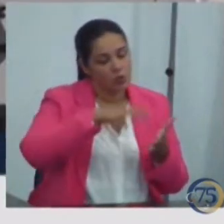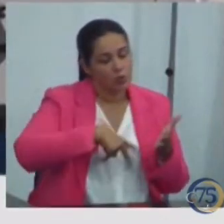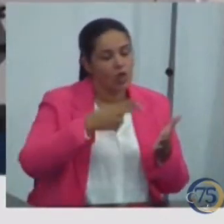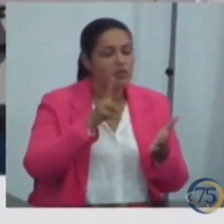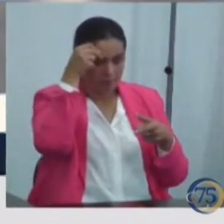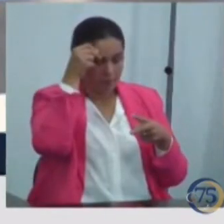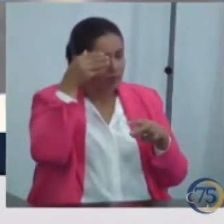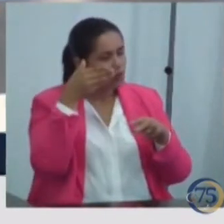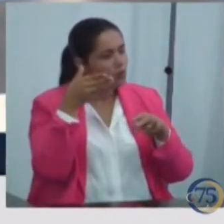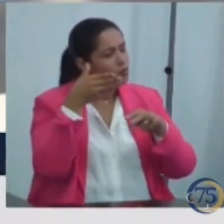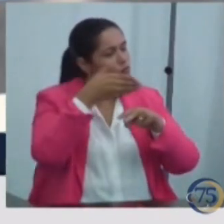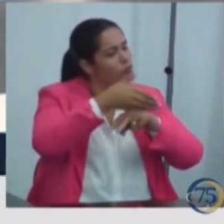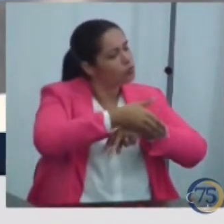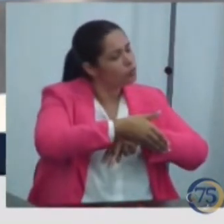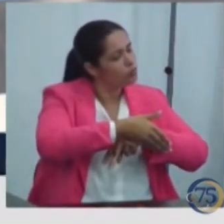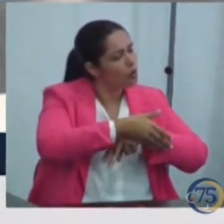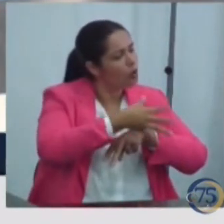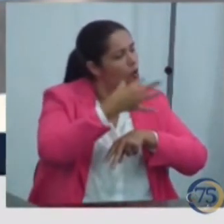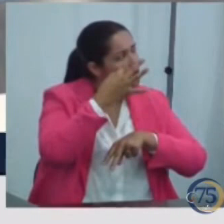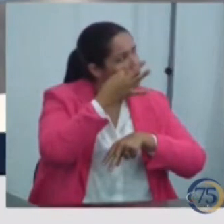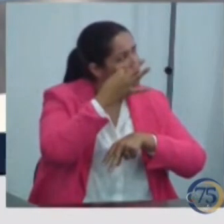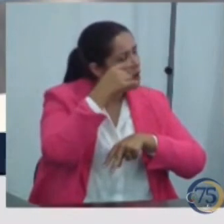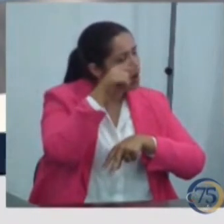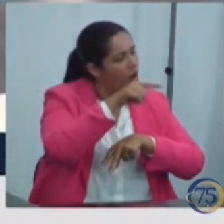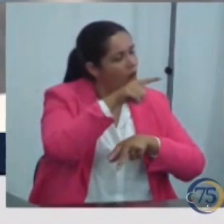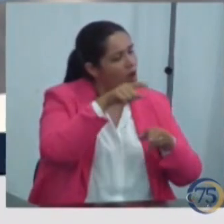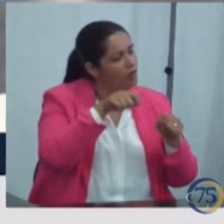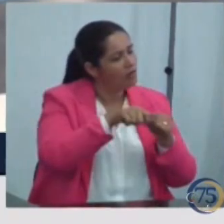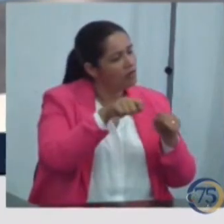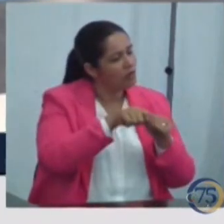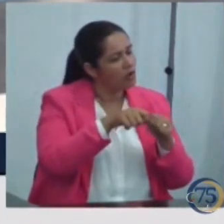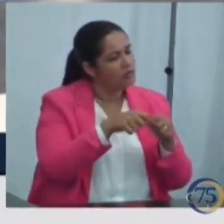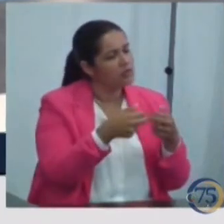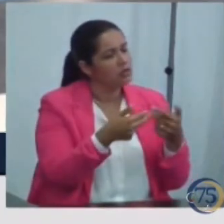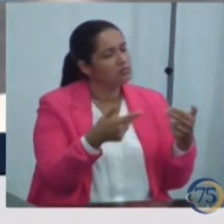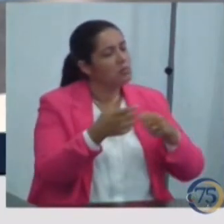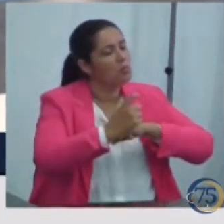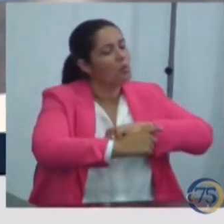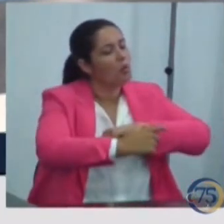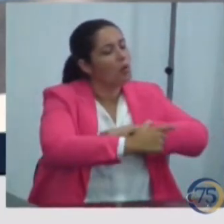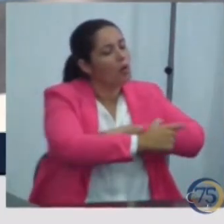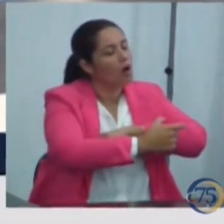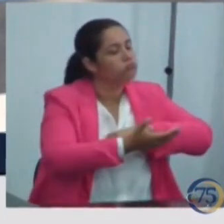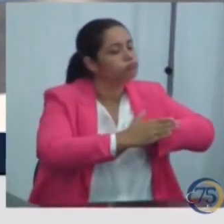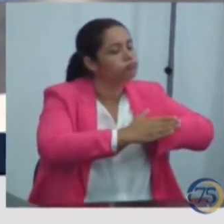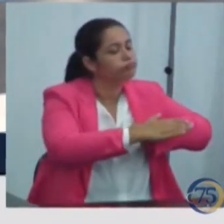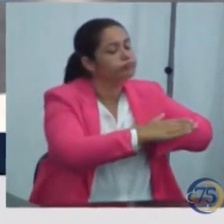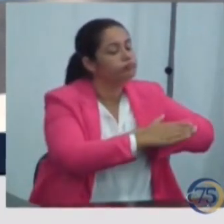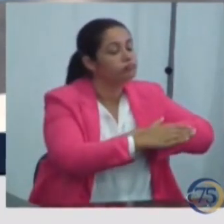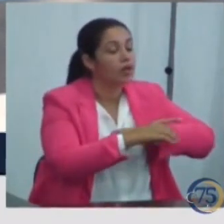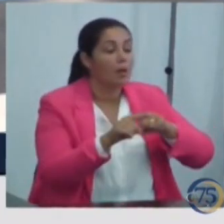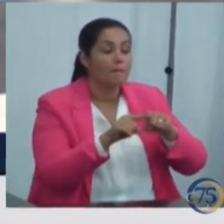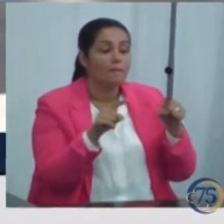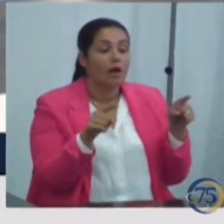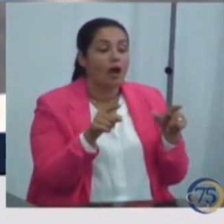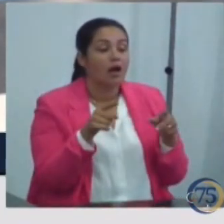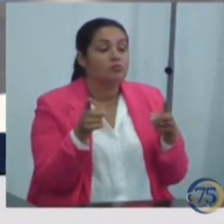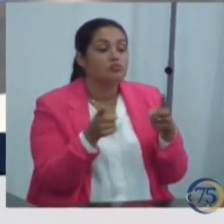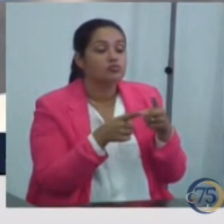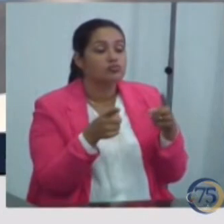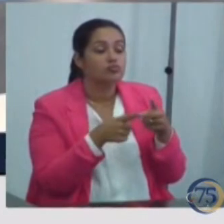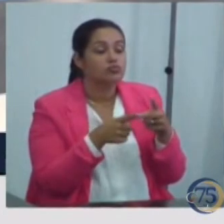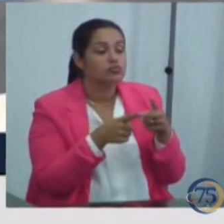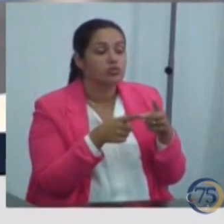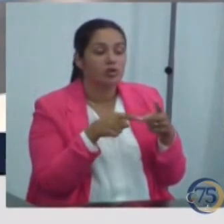dos vereadores o primeiro a exercer o seu tempo de fala foi mered Down o parlamentar pede que a prefeitura realiza